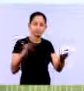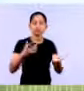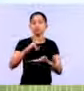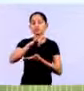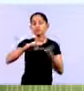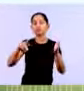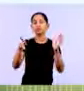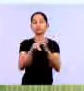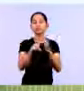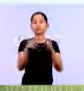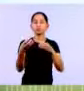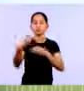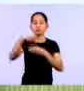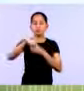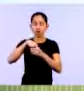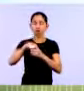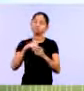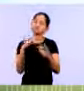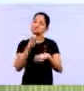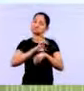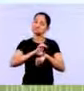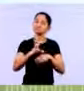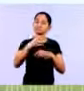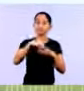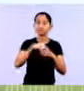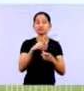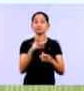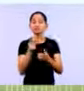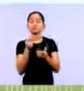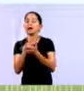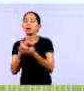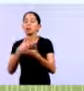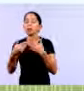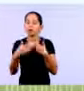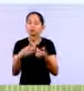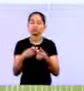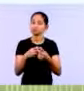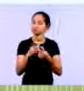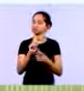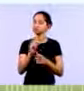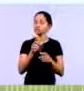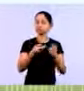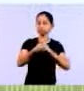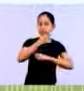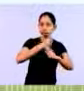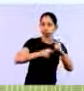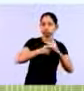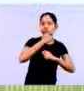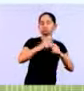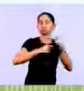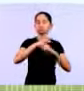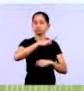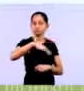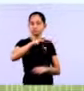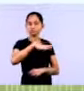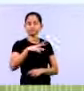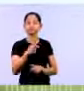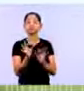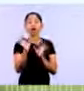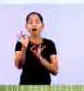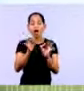públicas entre o arrecadar os tributos e o gastar o valor recebido, o valor orçado